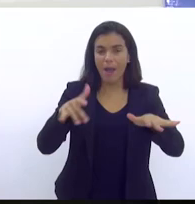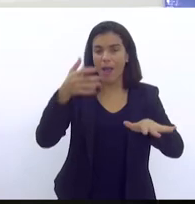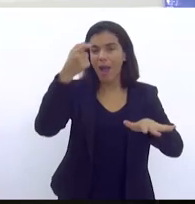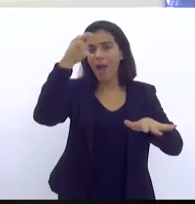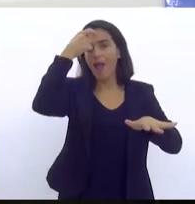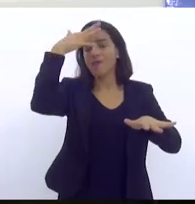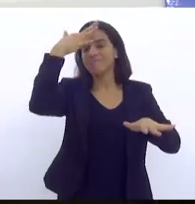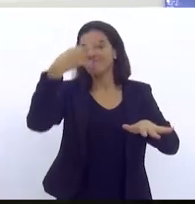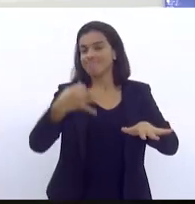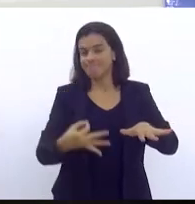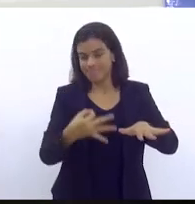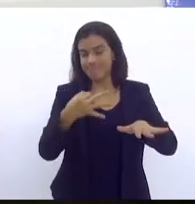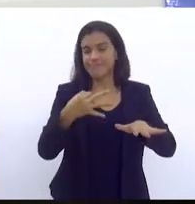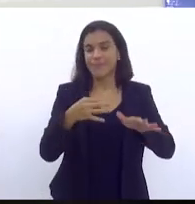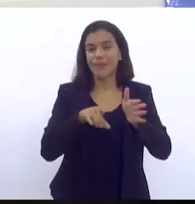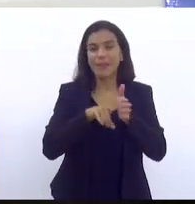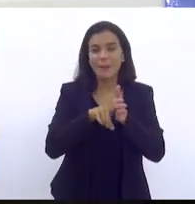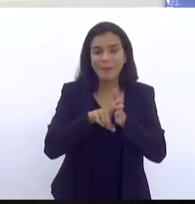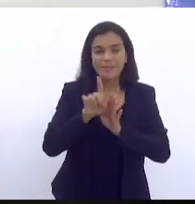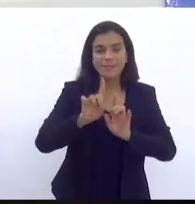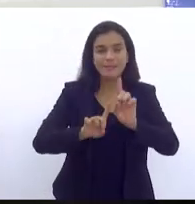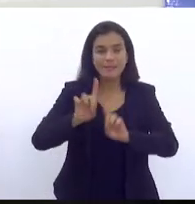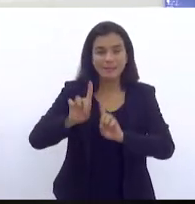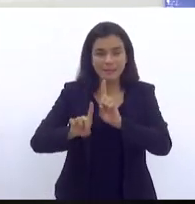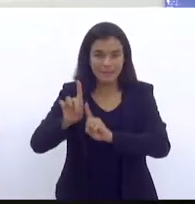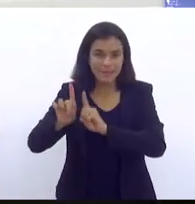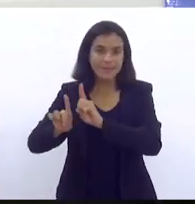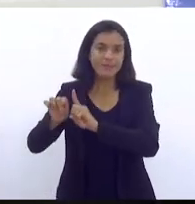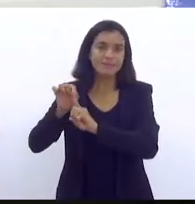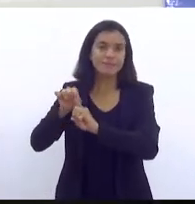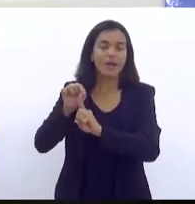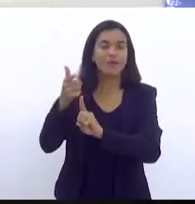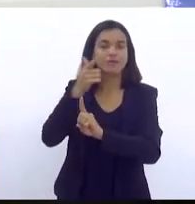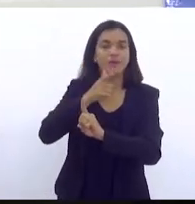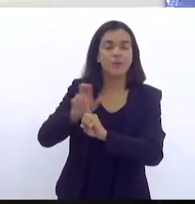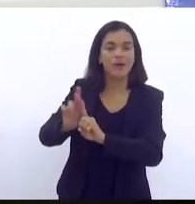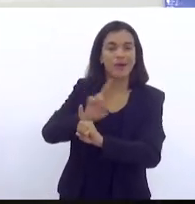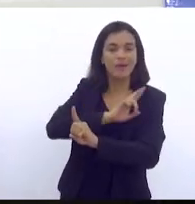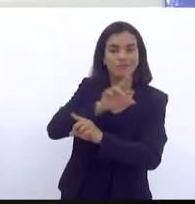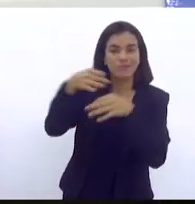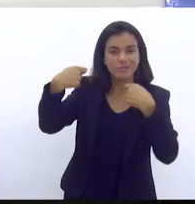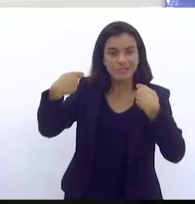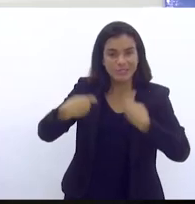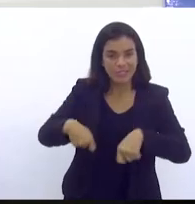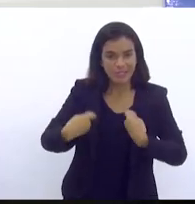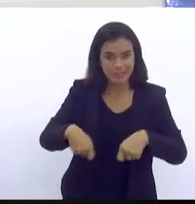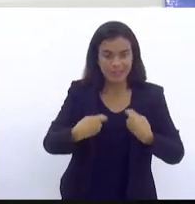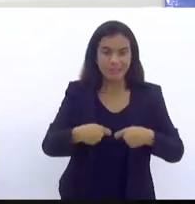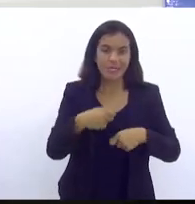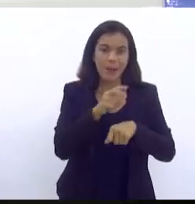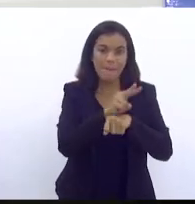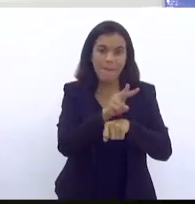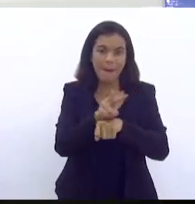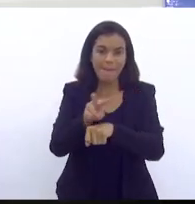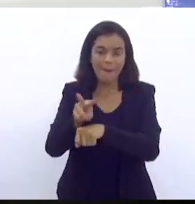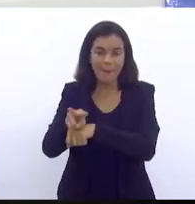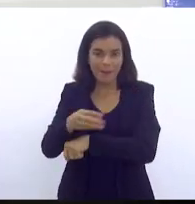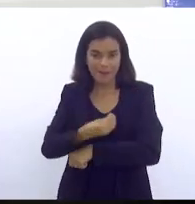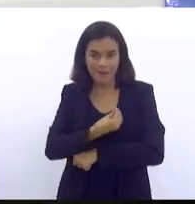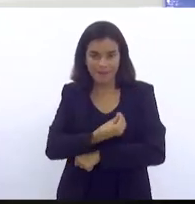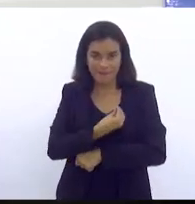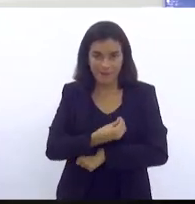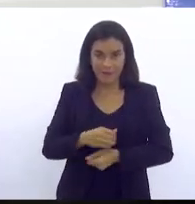centralidade dos dados eh paraa geração de respostas necessárias para preservação da Vida em seus